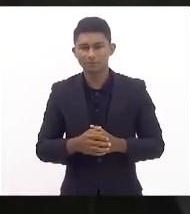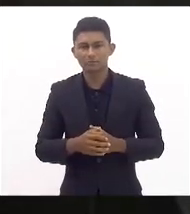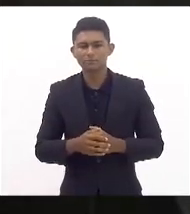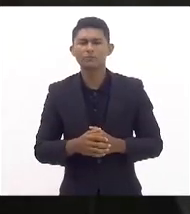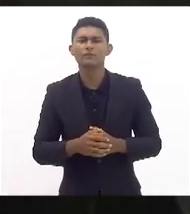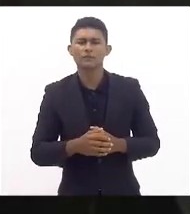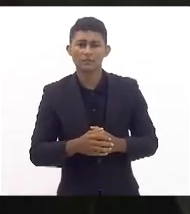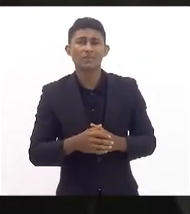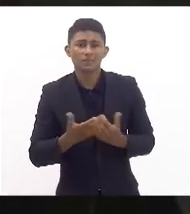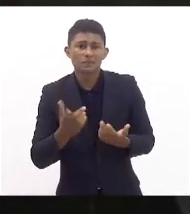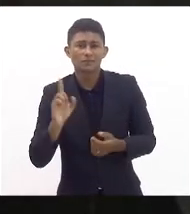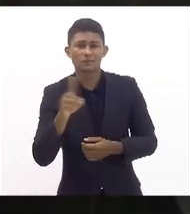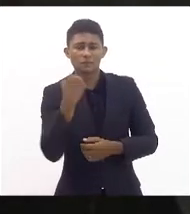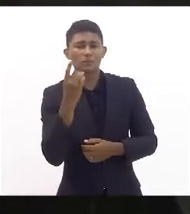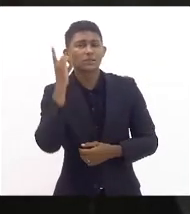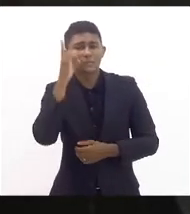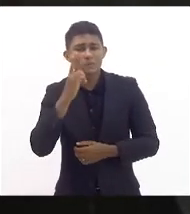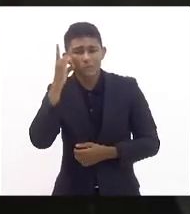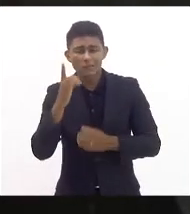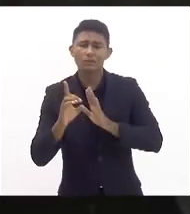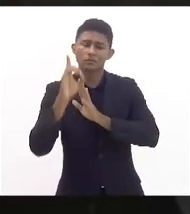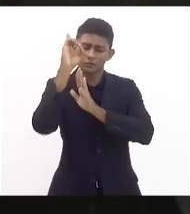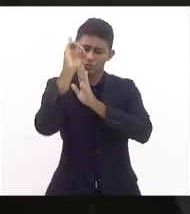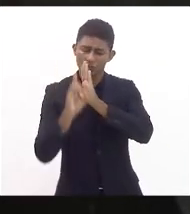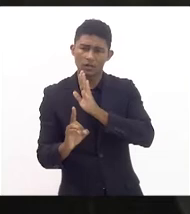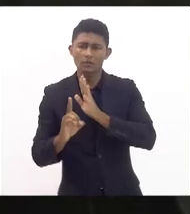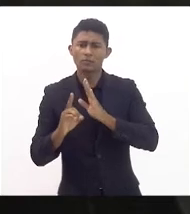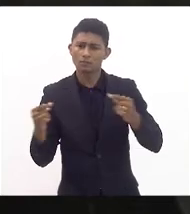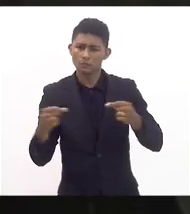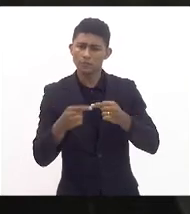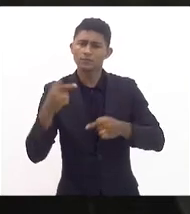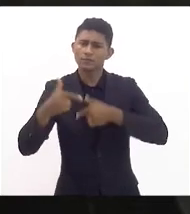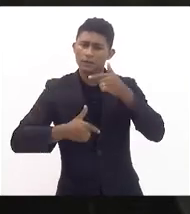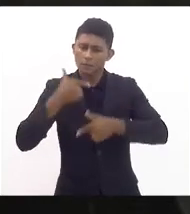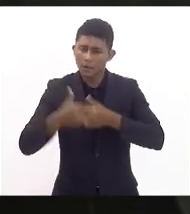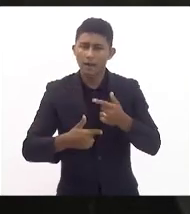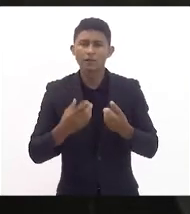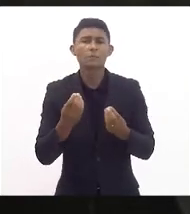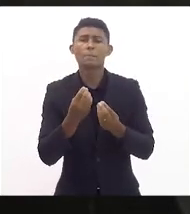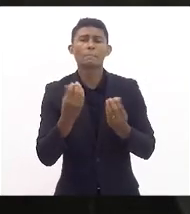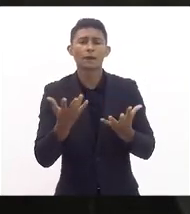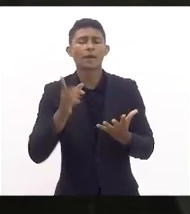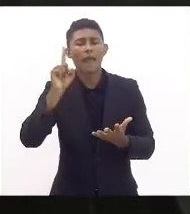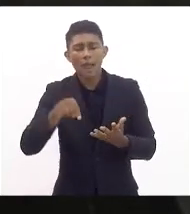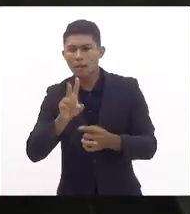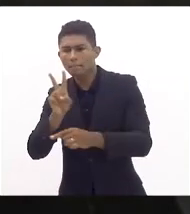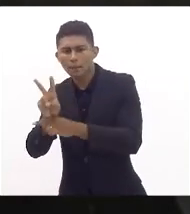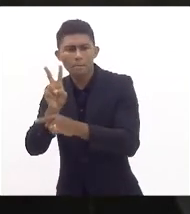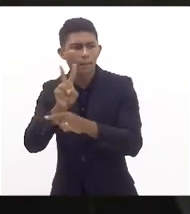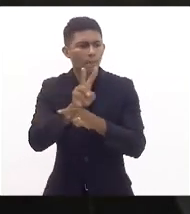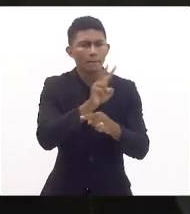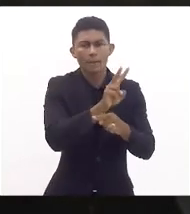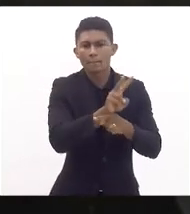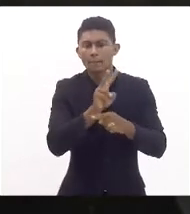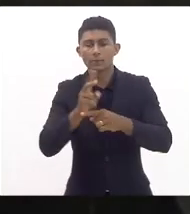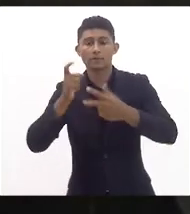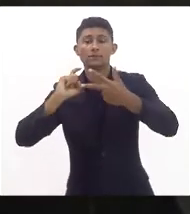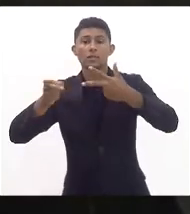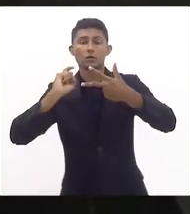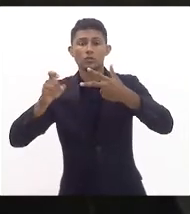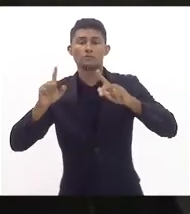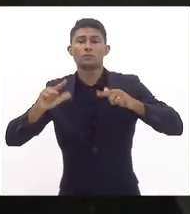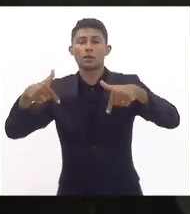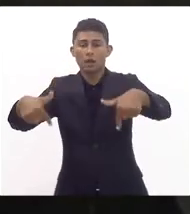dos instrumentos que nós temos como parlamentares, né, para fiscalizar as ações do